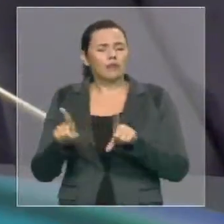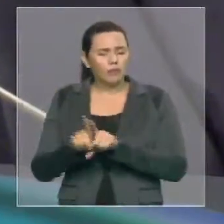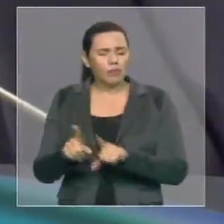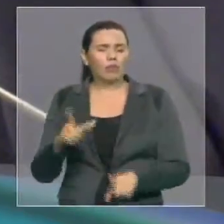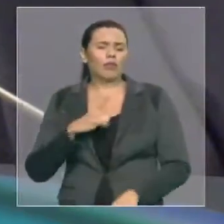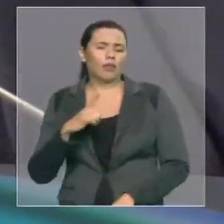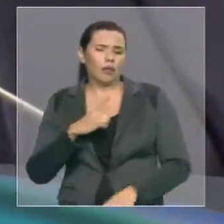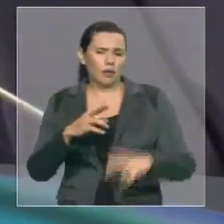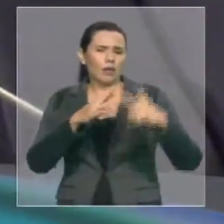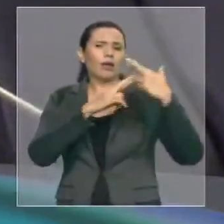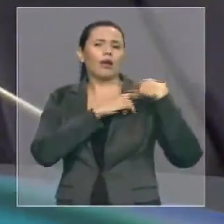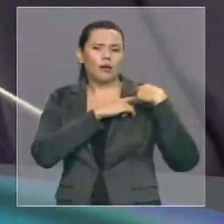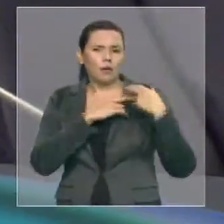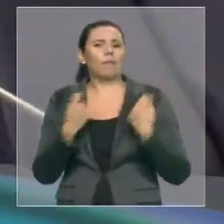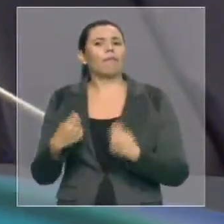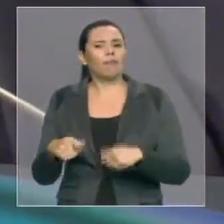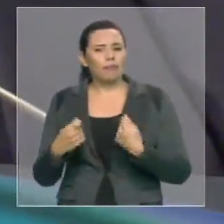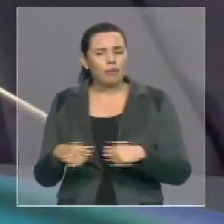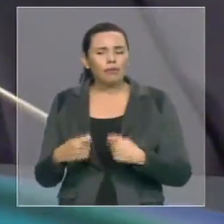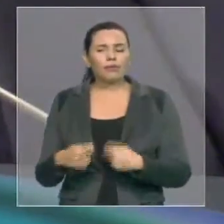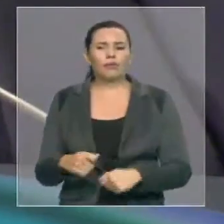qualquer cidadão,